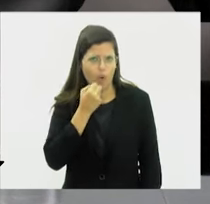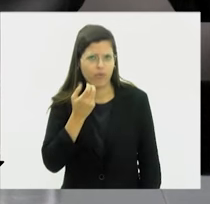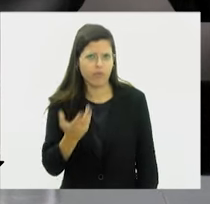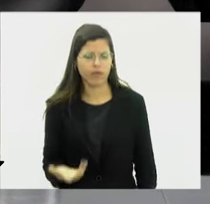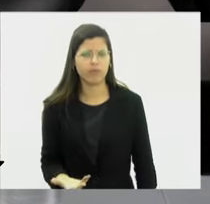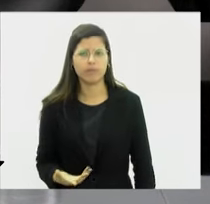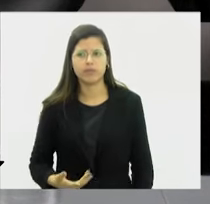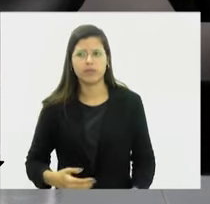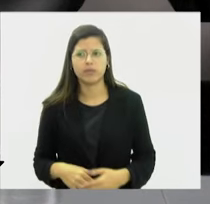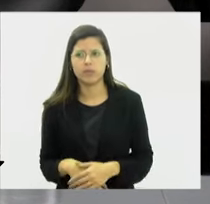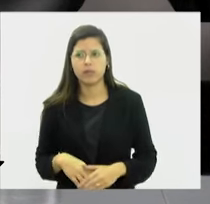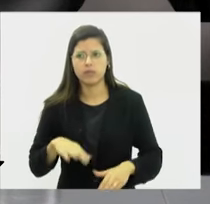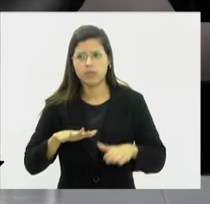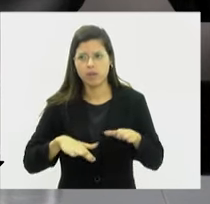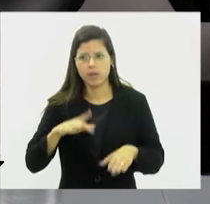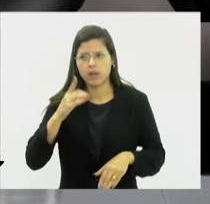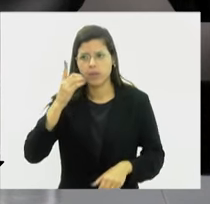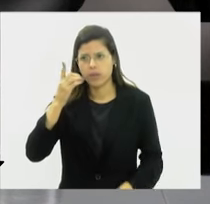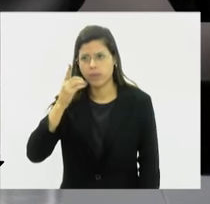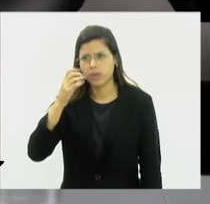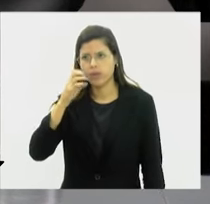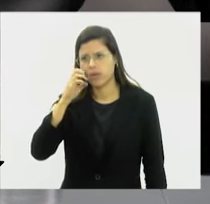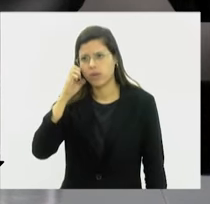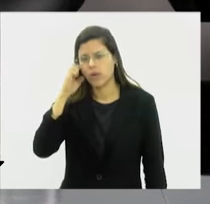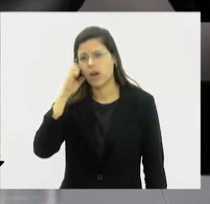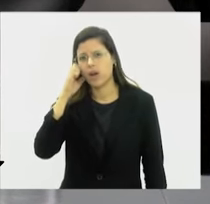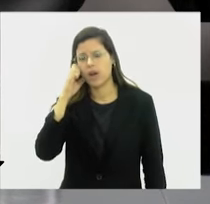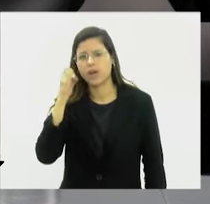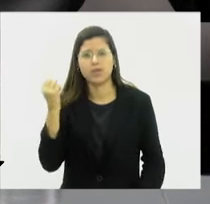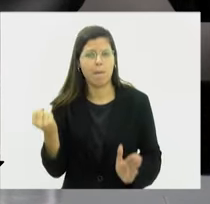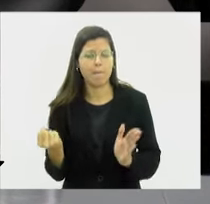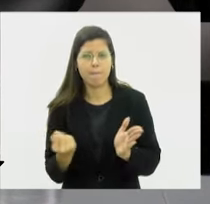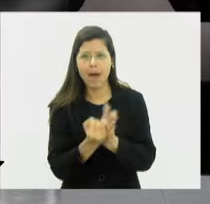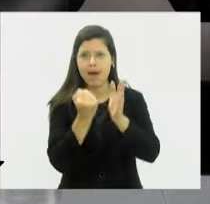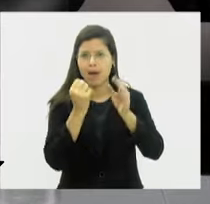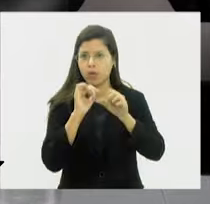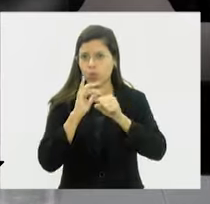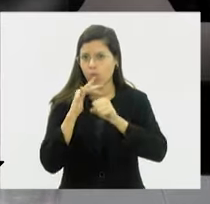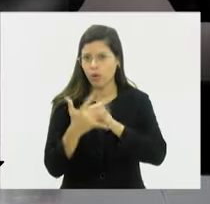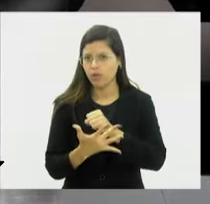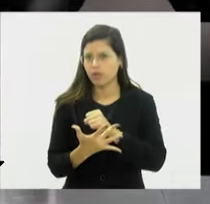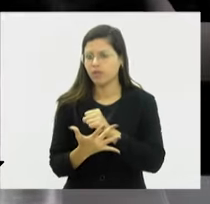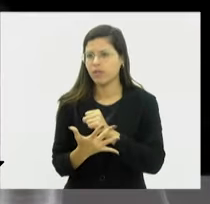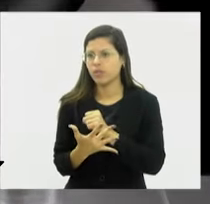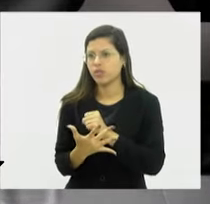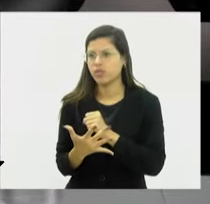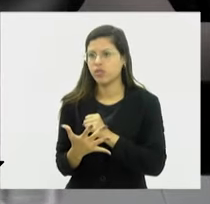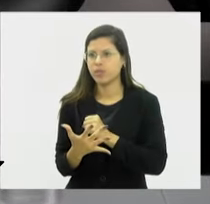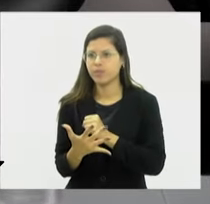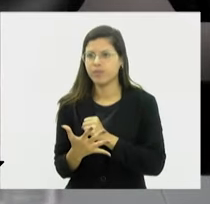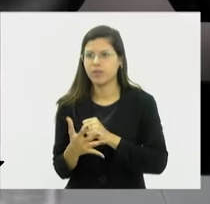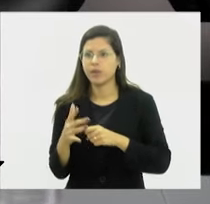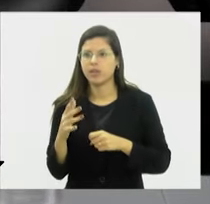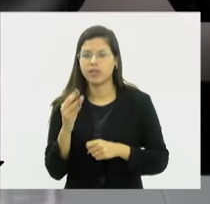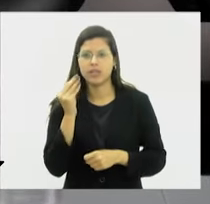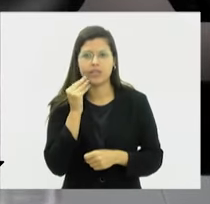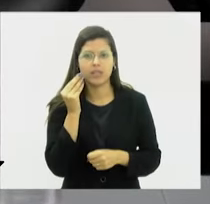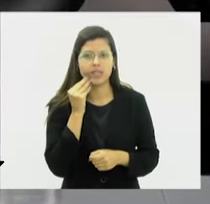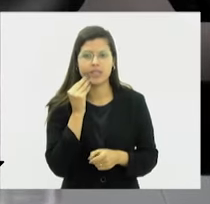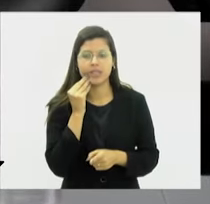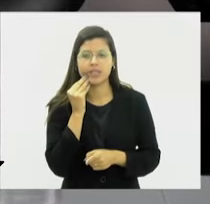de ficar, viu, deputada, carimbada como Covid, para a gente superar esse possível